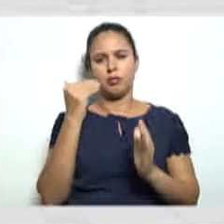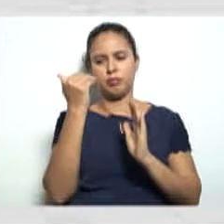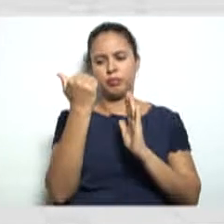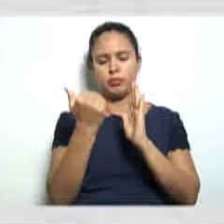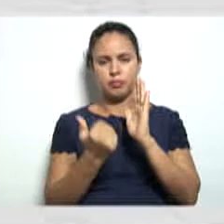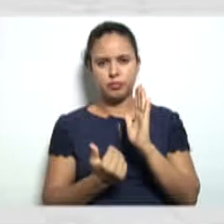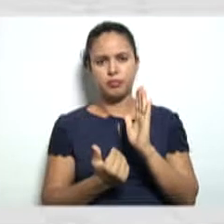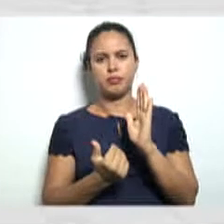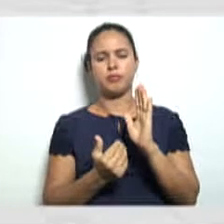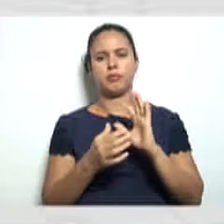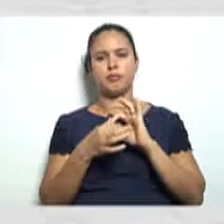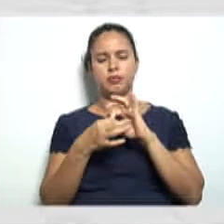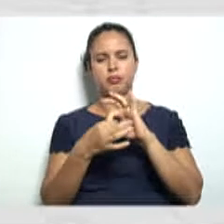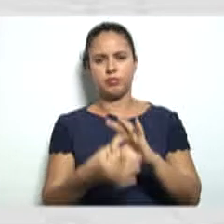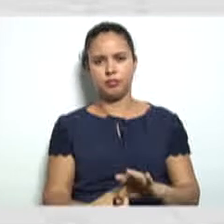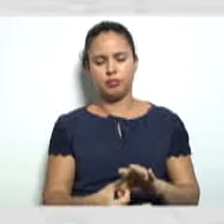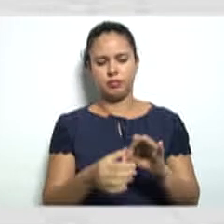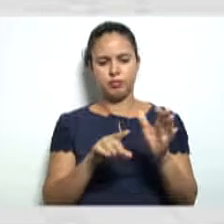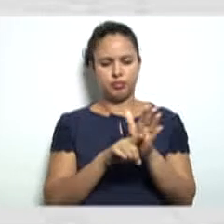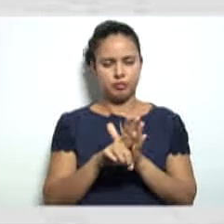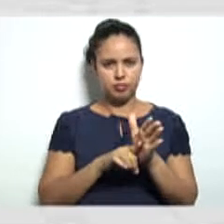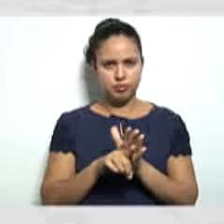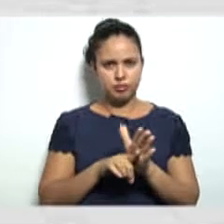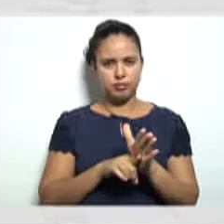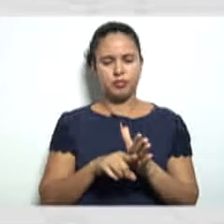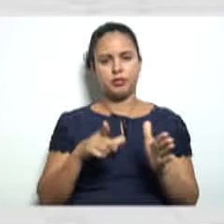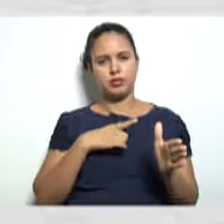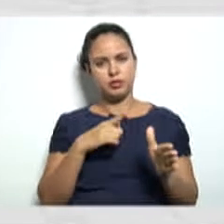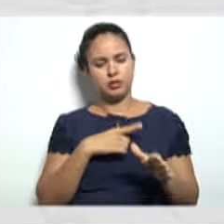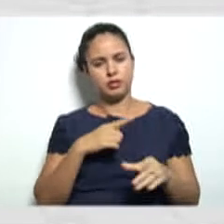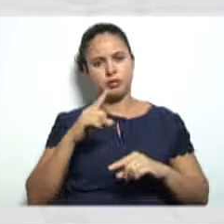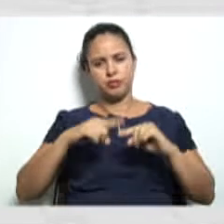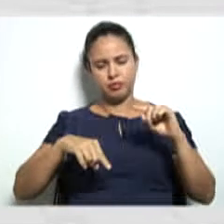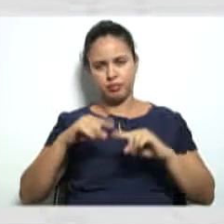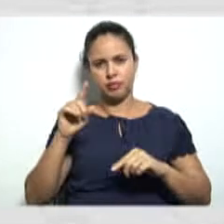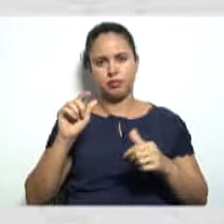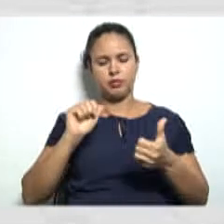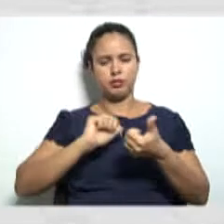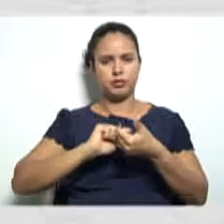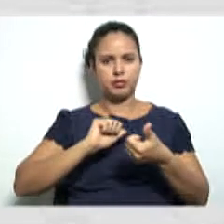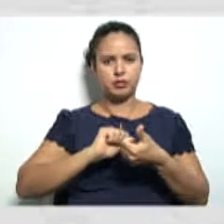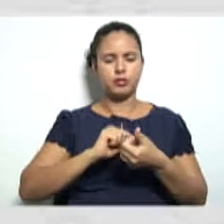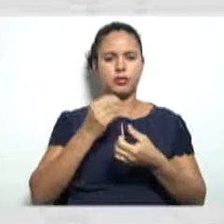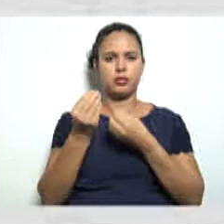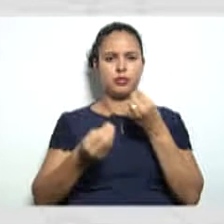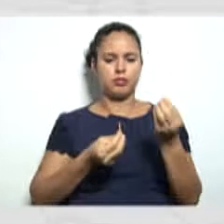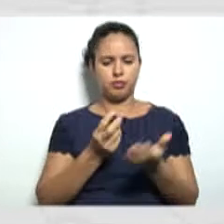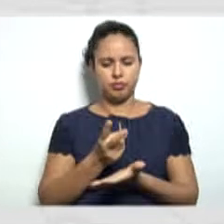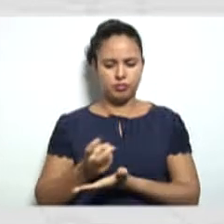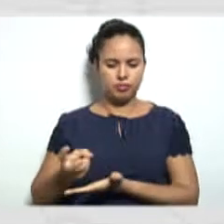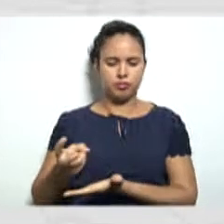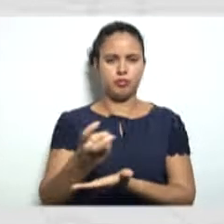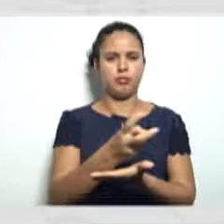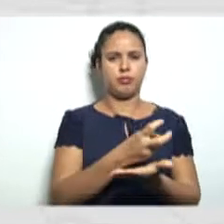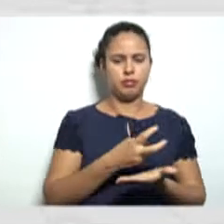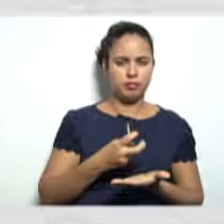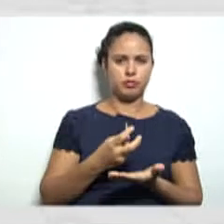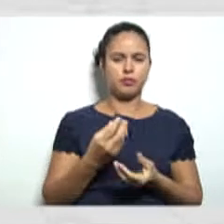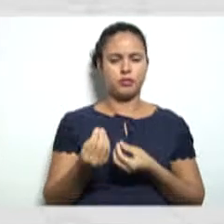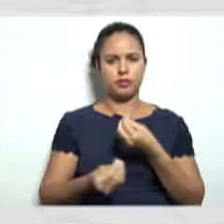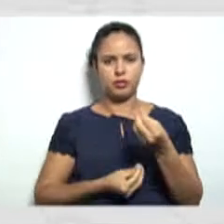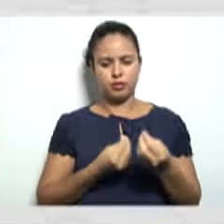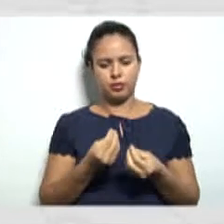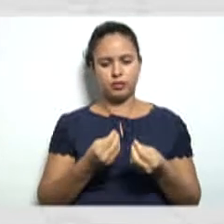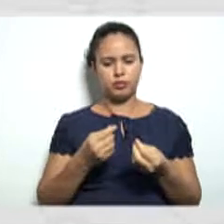mineral, desde a pesquisa para ver se o produto tem qualidade, onde ele está localizado, como explorar ele, extrair, que é como tirar ele realmente